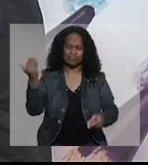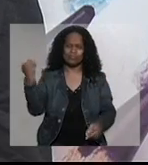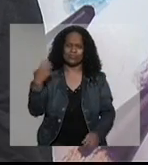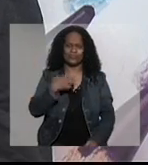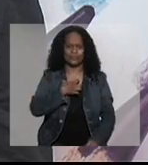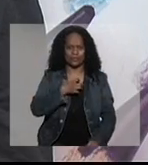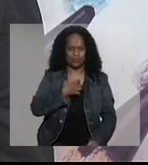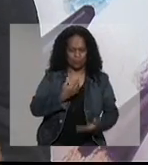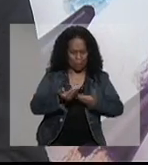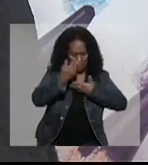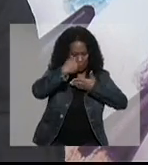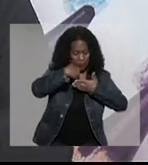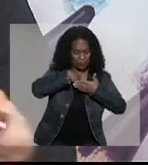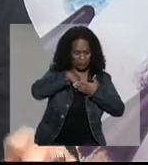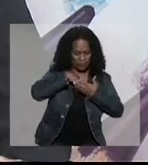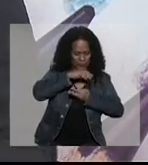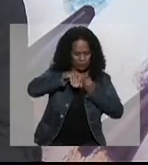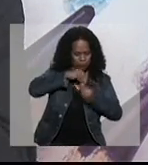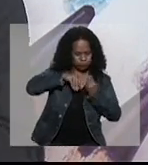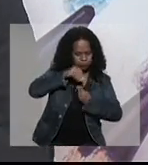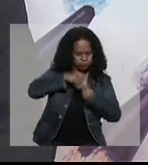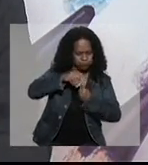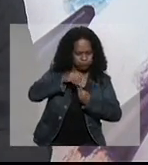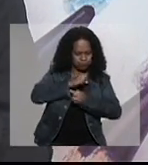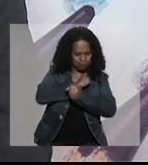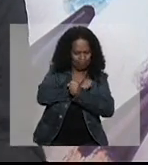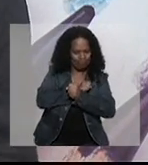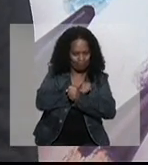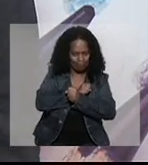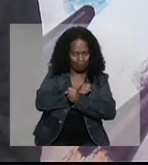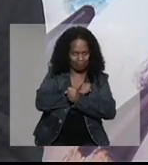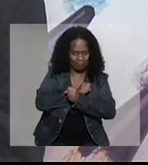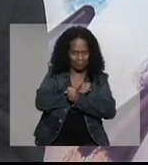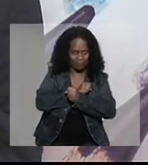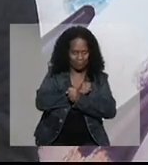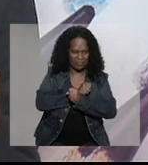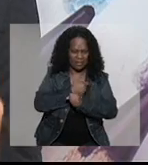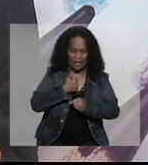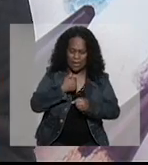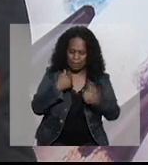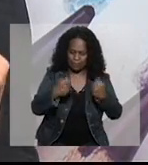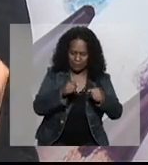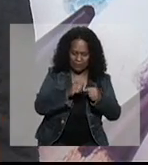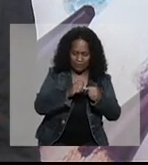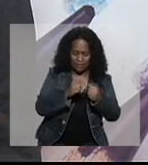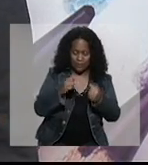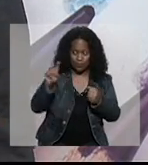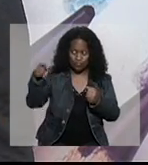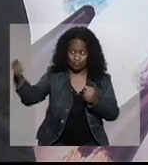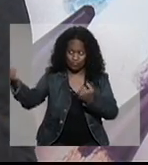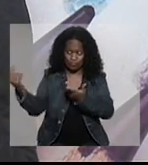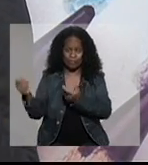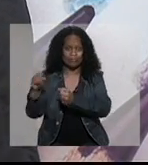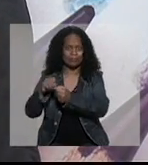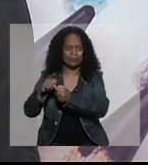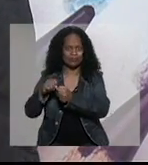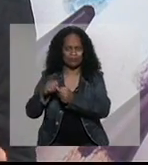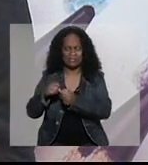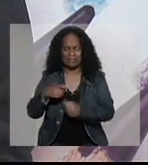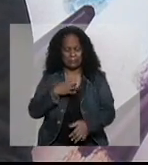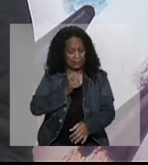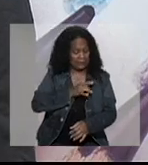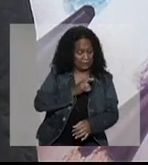papel de Maria vai com as outras e que por dentro existe uma revolução aí presa? De ter que fazer o que todo mundo faz porque tem medo